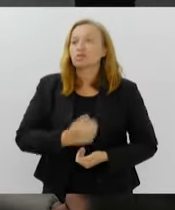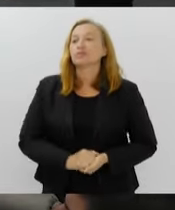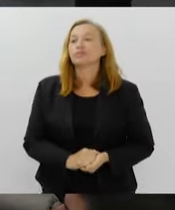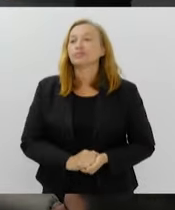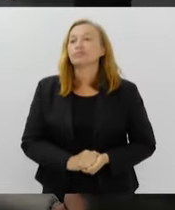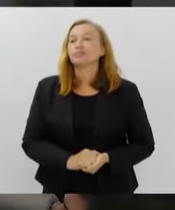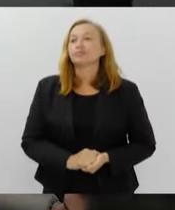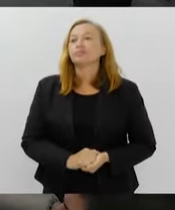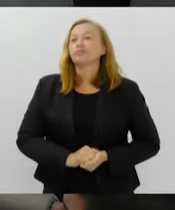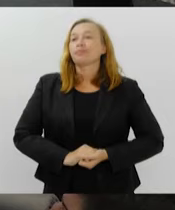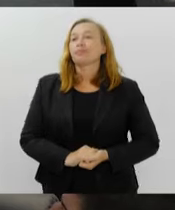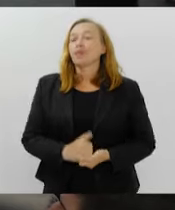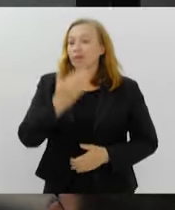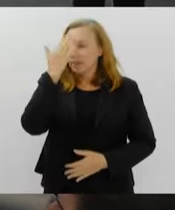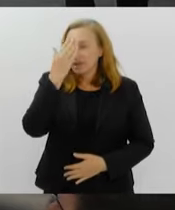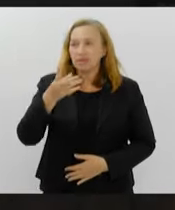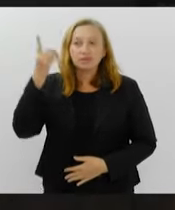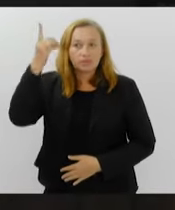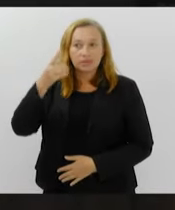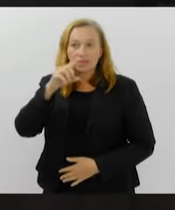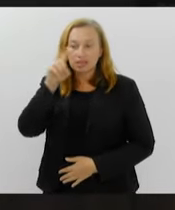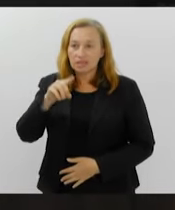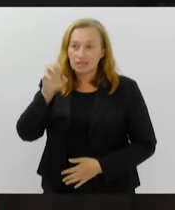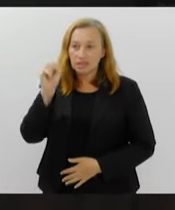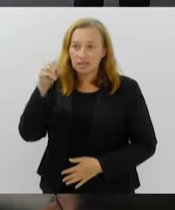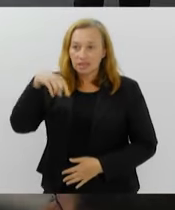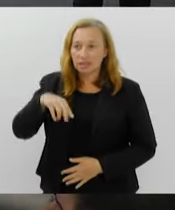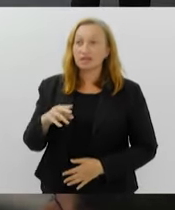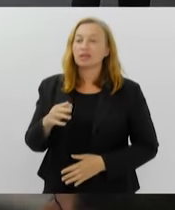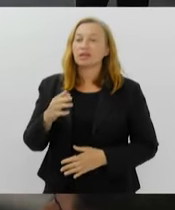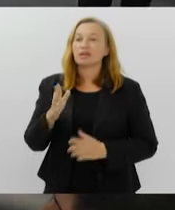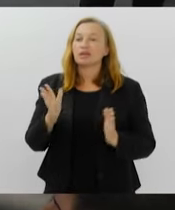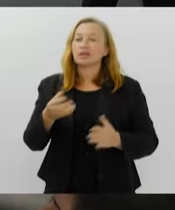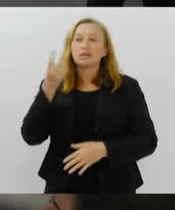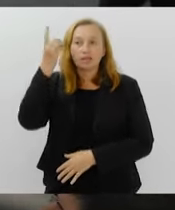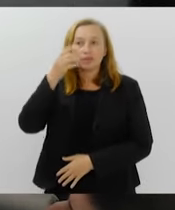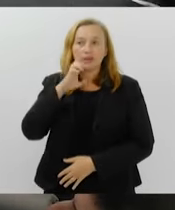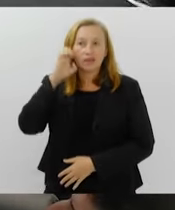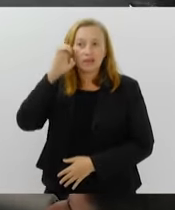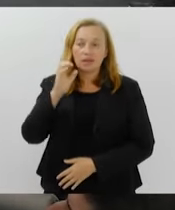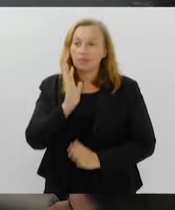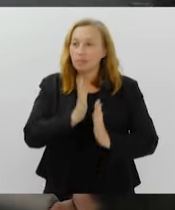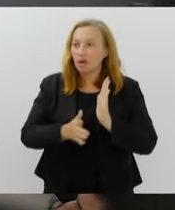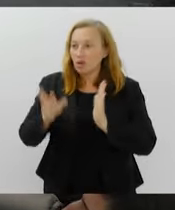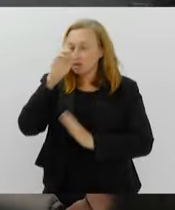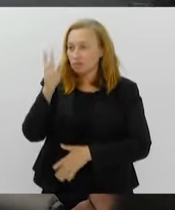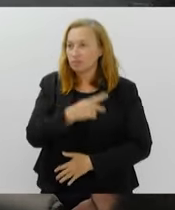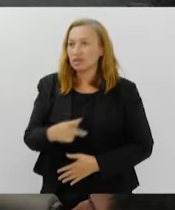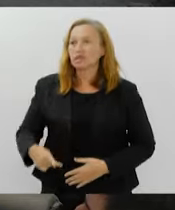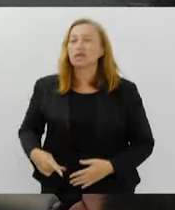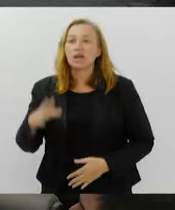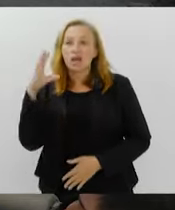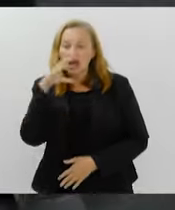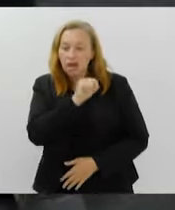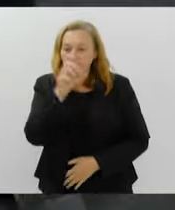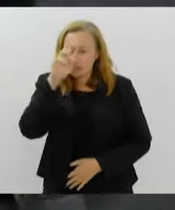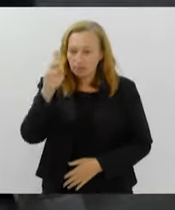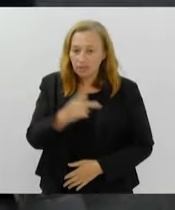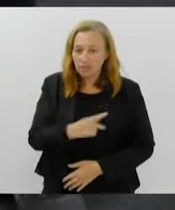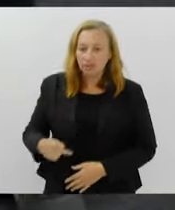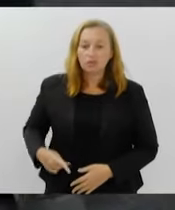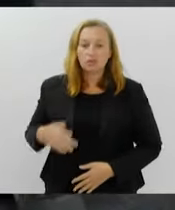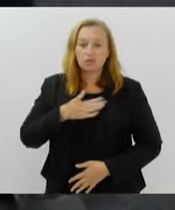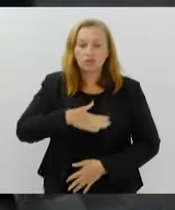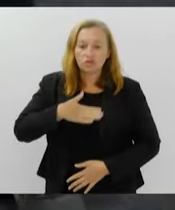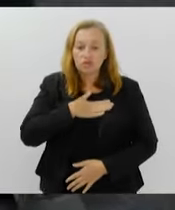país obrigado deputada zeidan deputada Élica por favor pela ordem presidente Presidente eh rapidamente eu